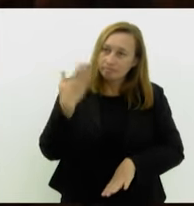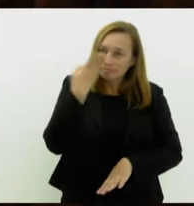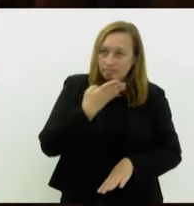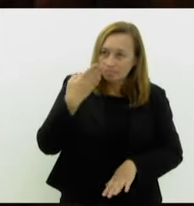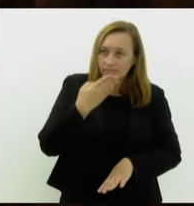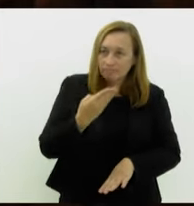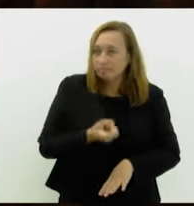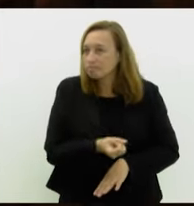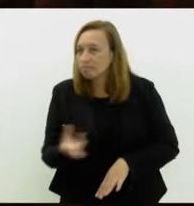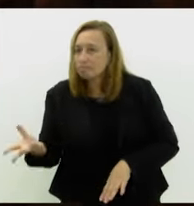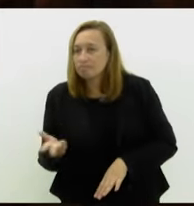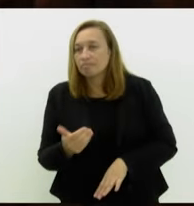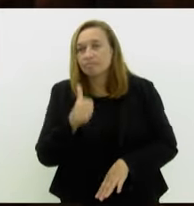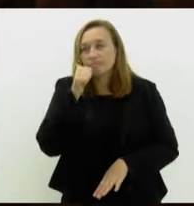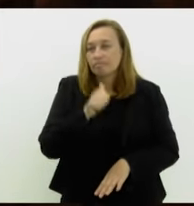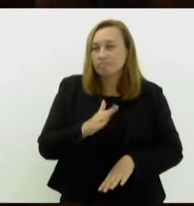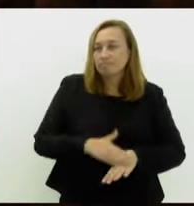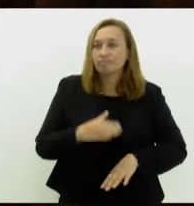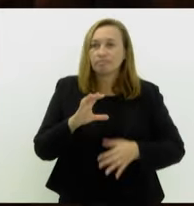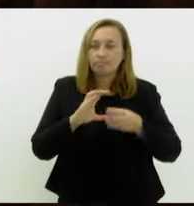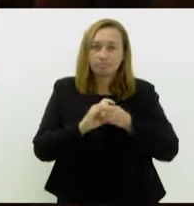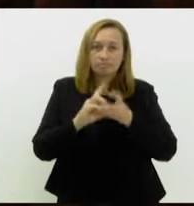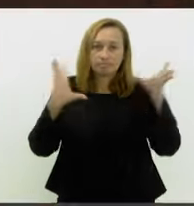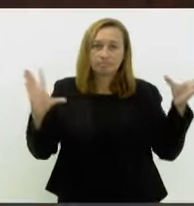maises mais democracia